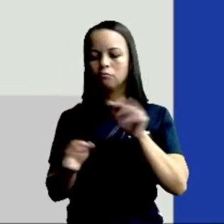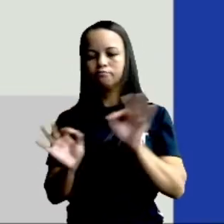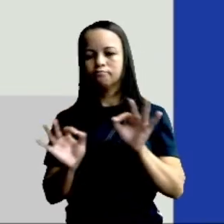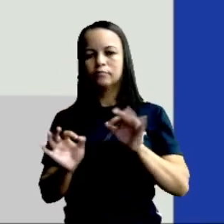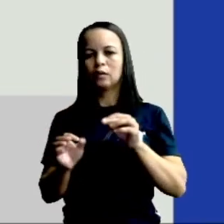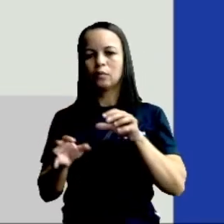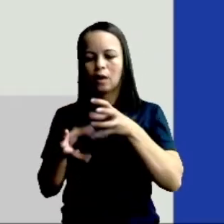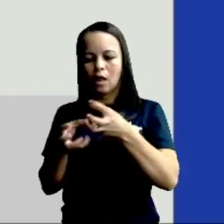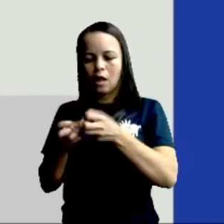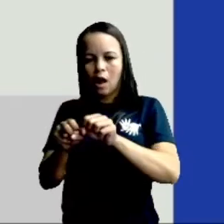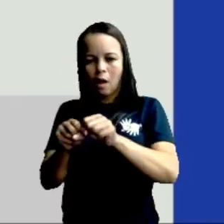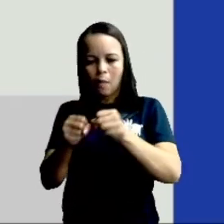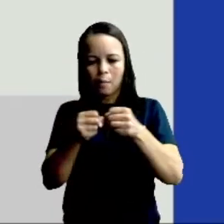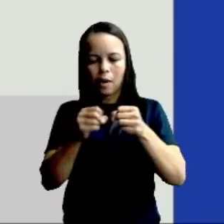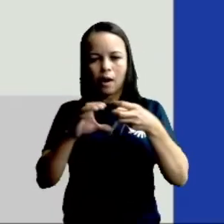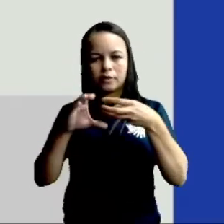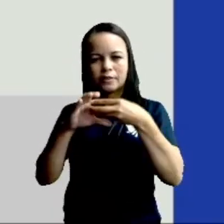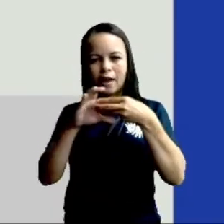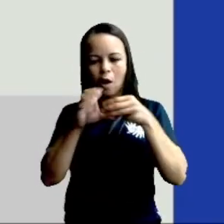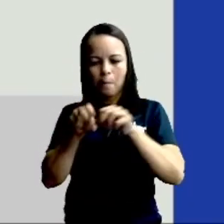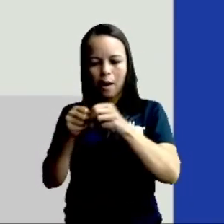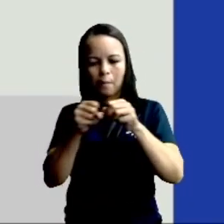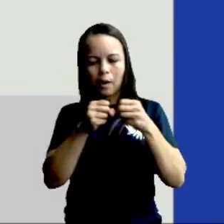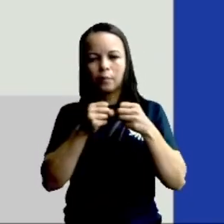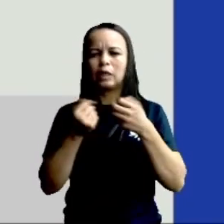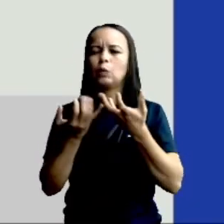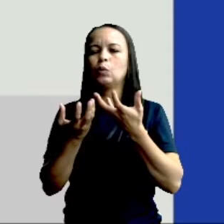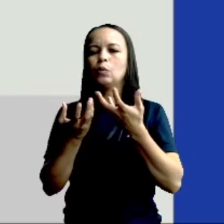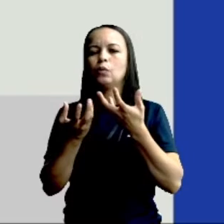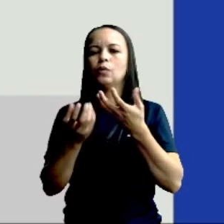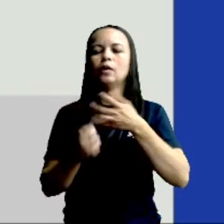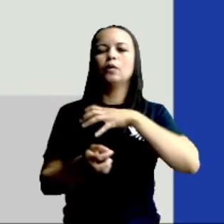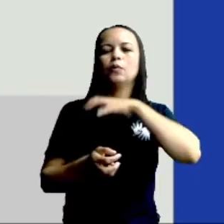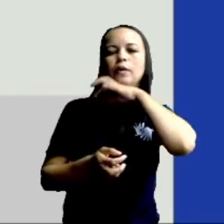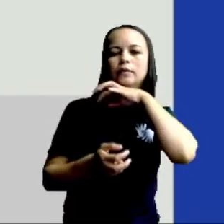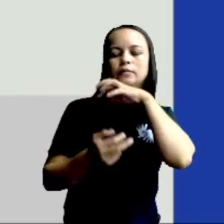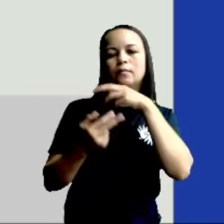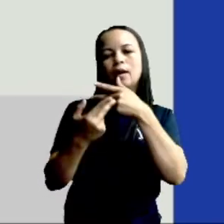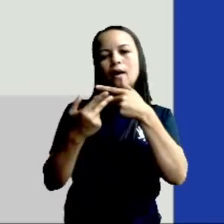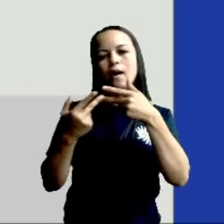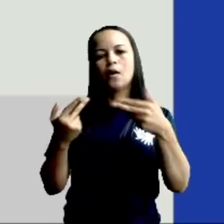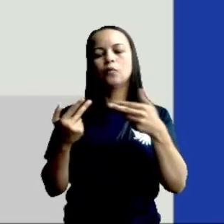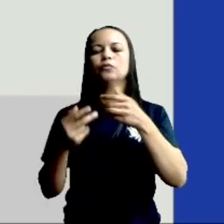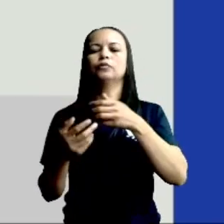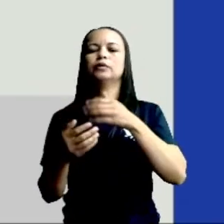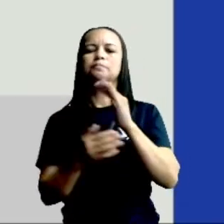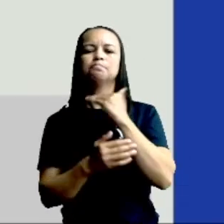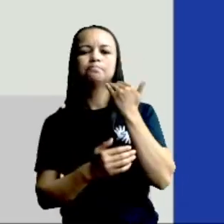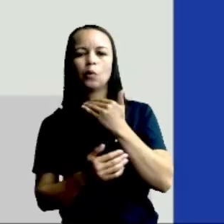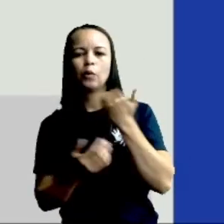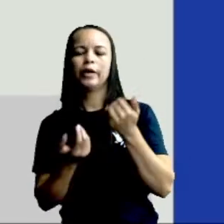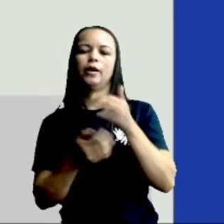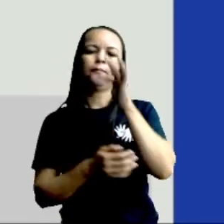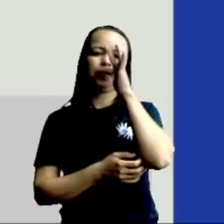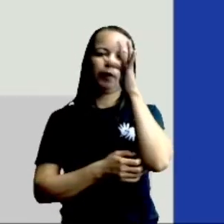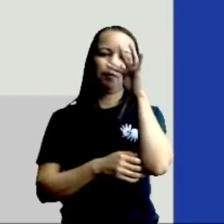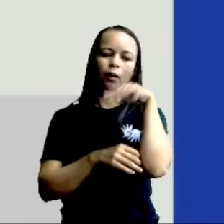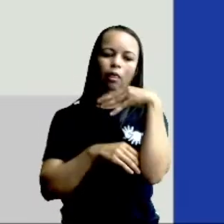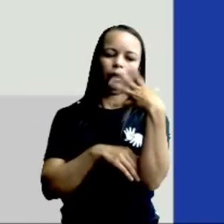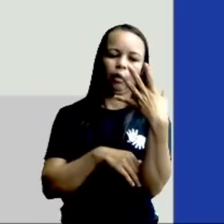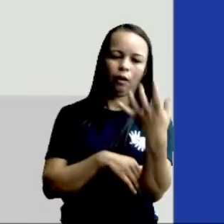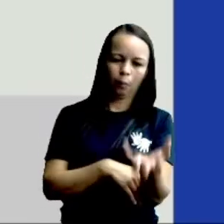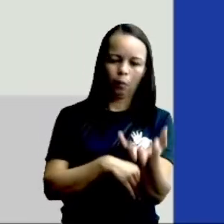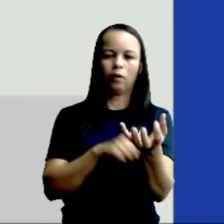decompõem aí as células, tá? O animal que morreu ou a a planta que morreu, se você deixar um